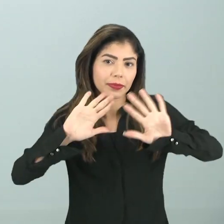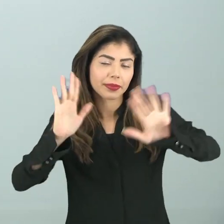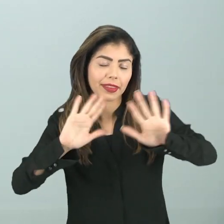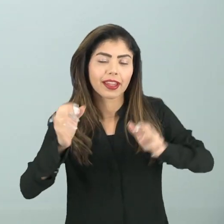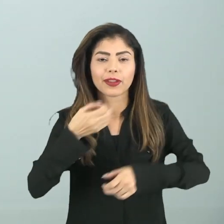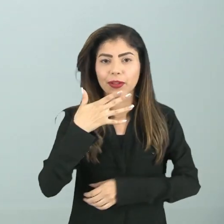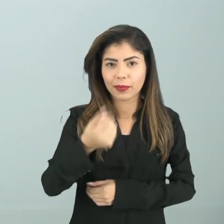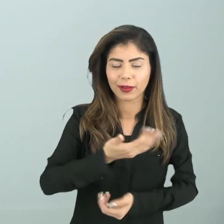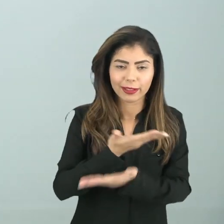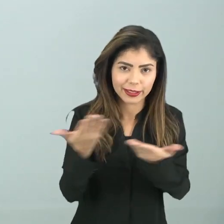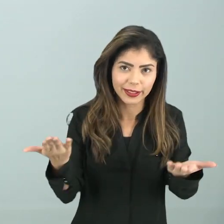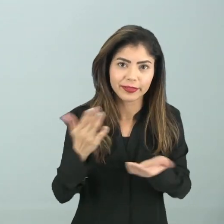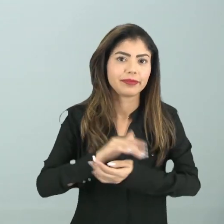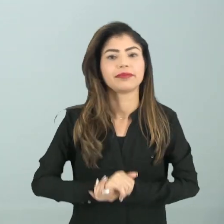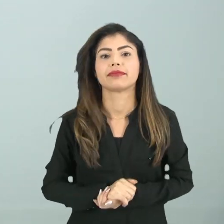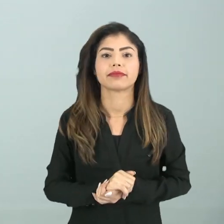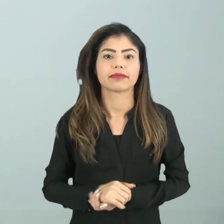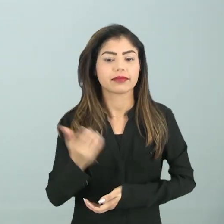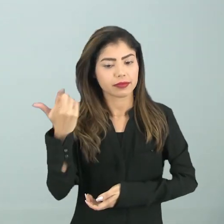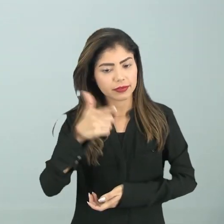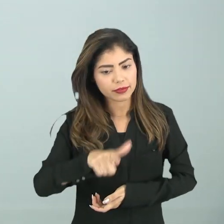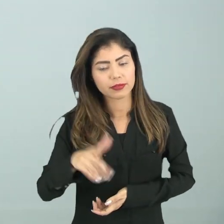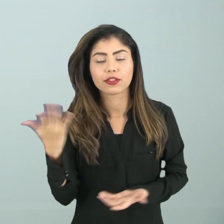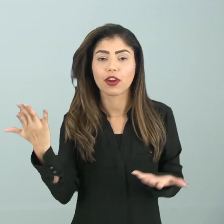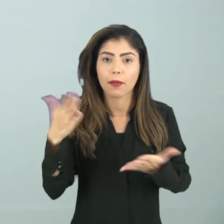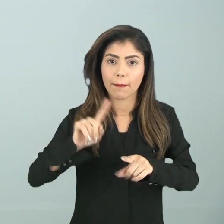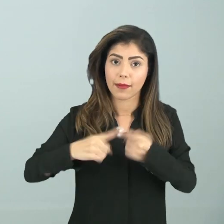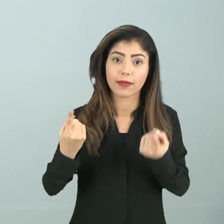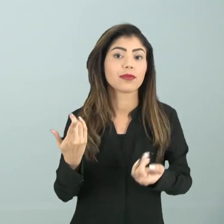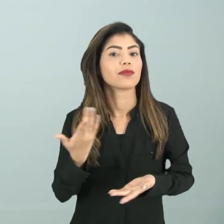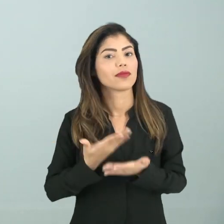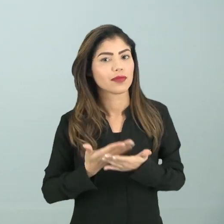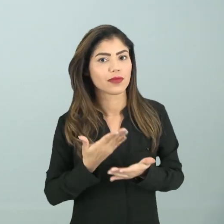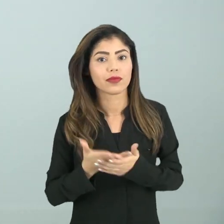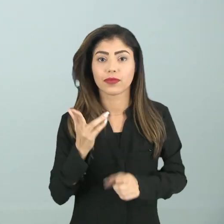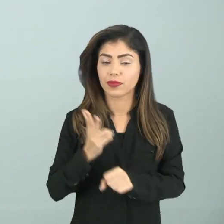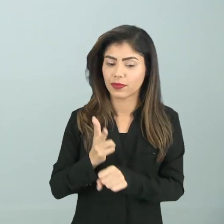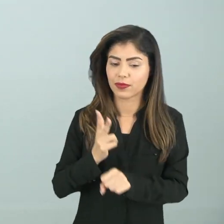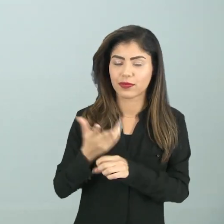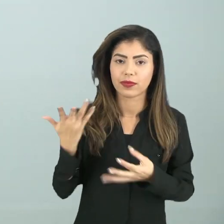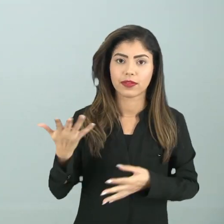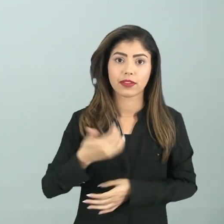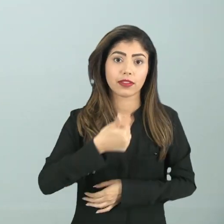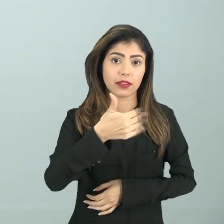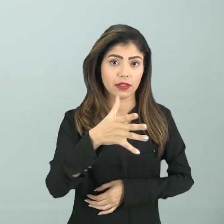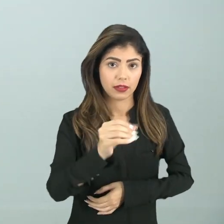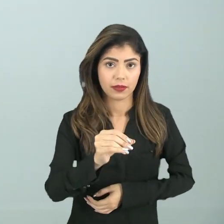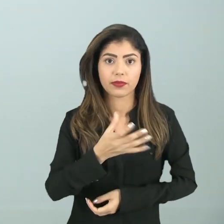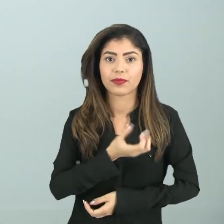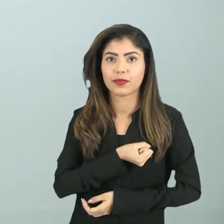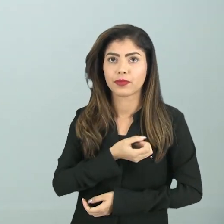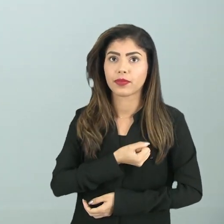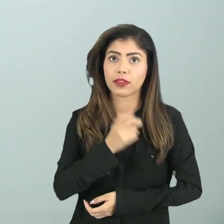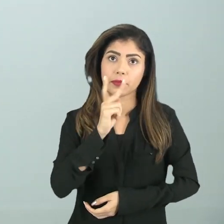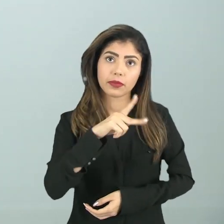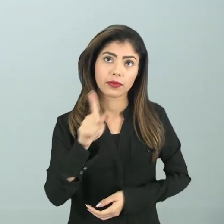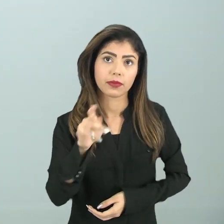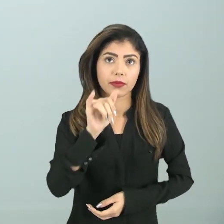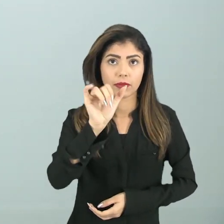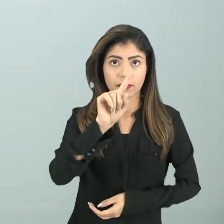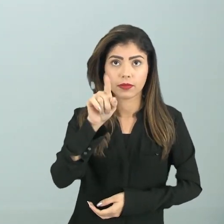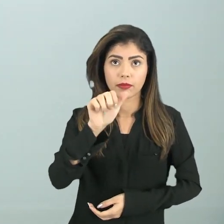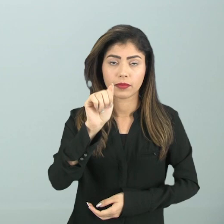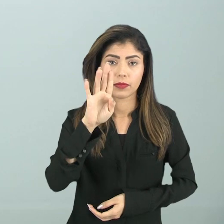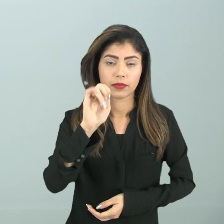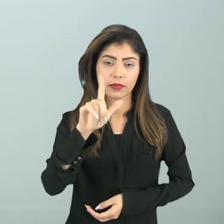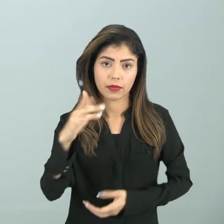Olá, tudo bem com vocês? Nós estamos aqui para mais uma aula, videoaula de número 10. Eu sou a professora Isabel e hoje nós